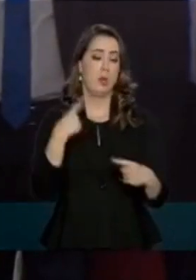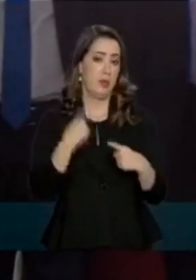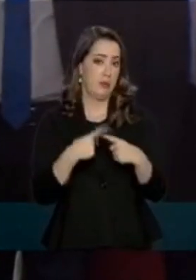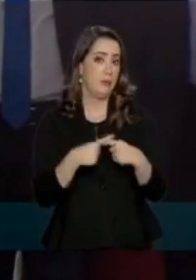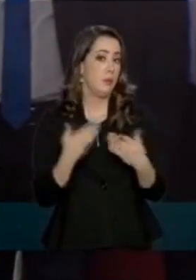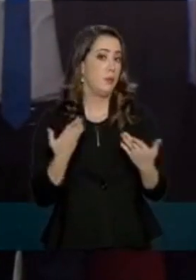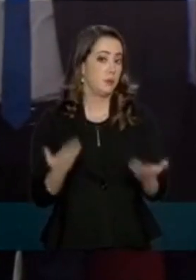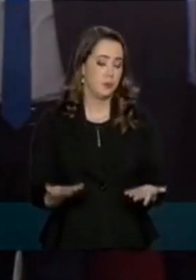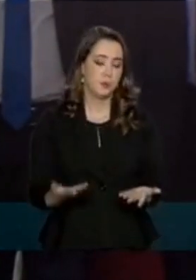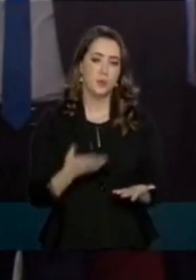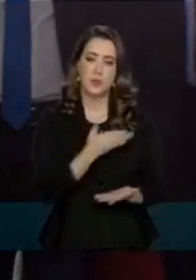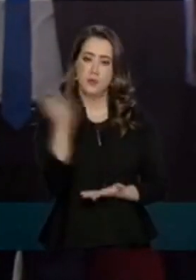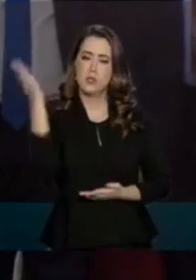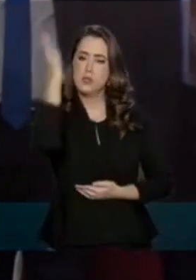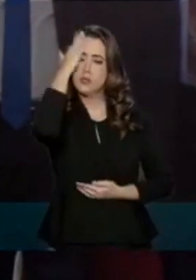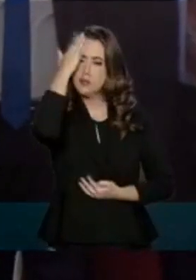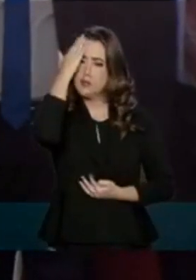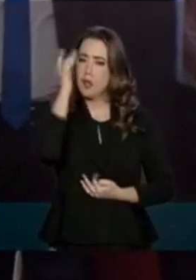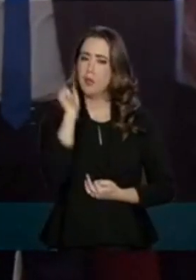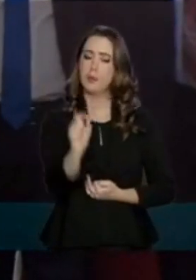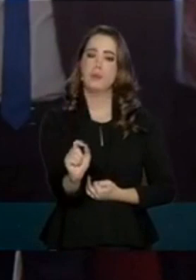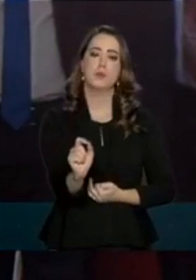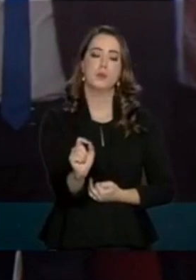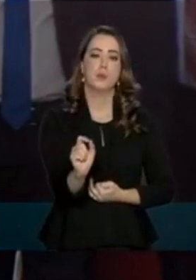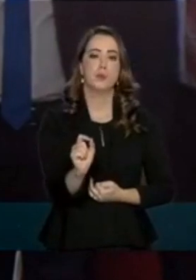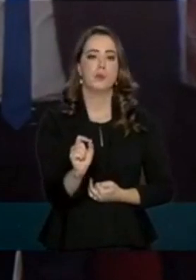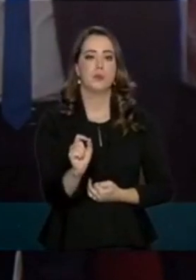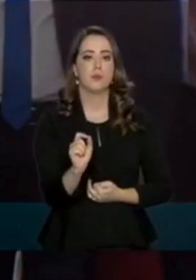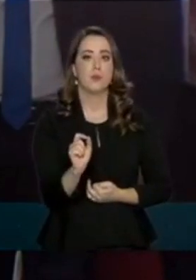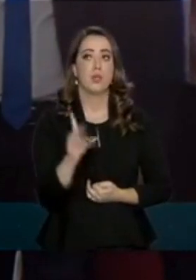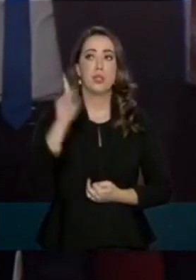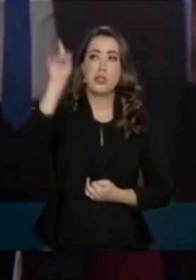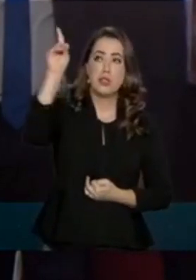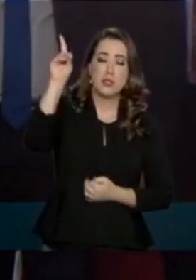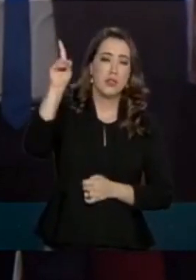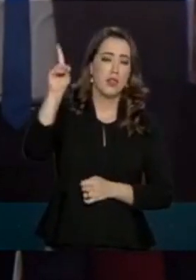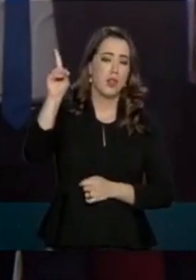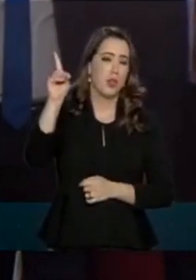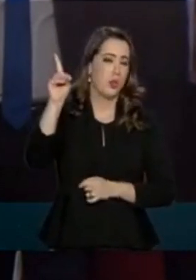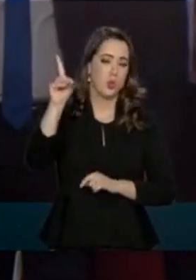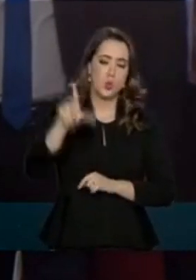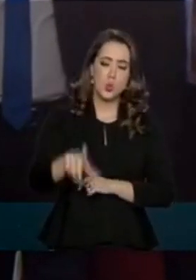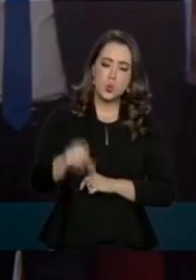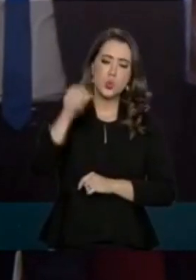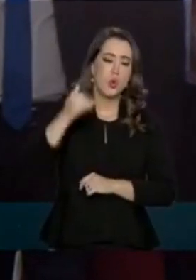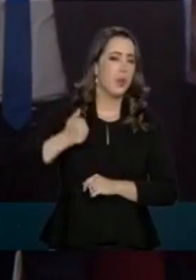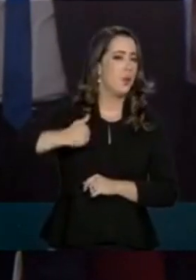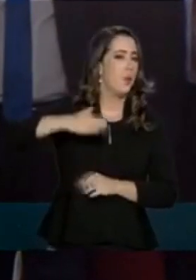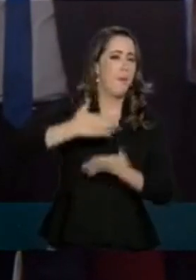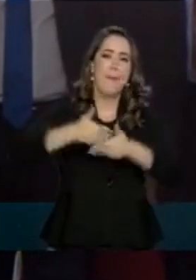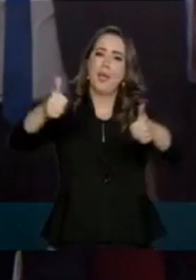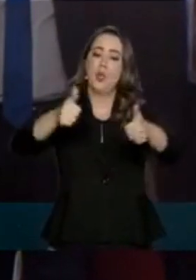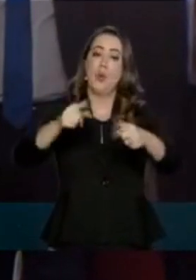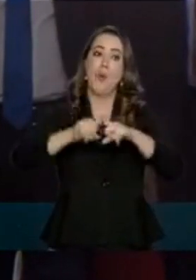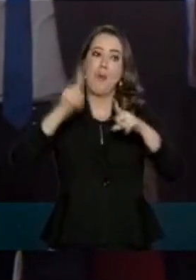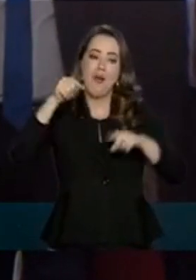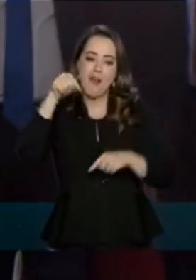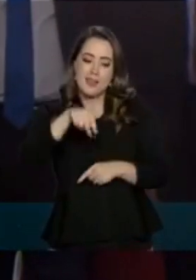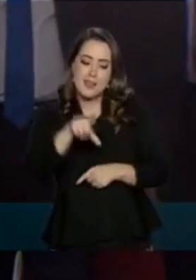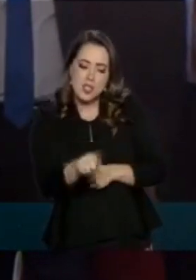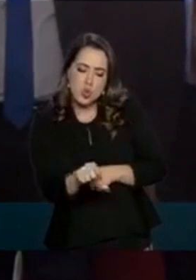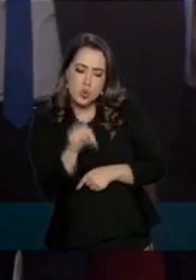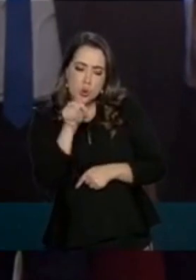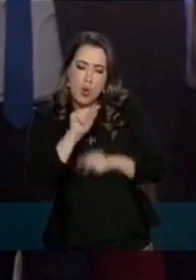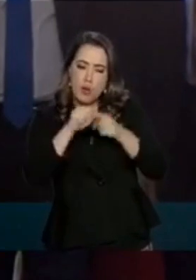porque, vocês sabem, que Ele não escolhe o mais capacitado. Ele capacita